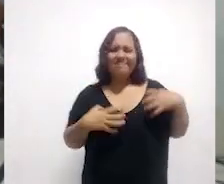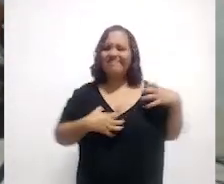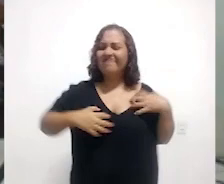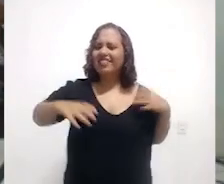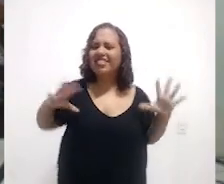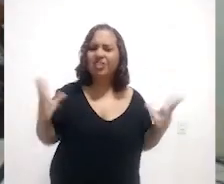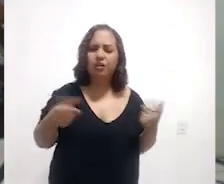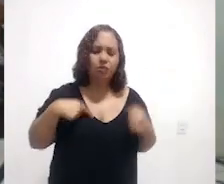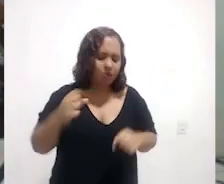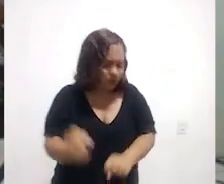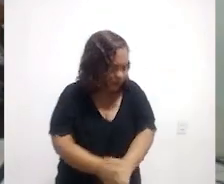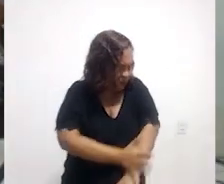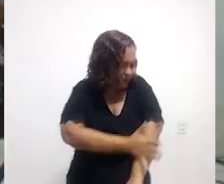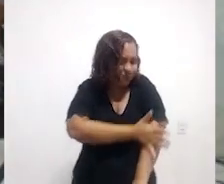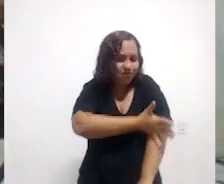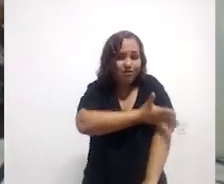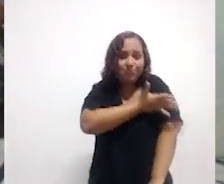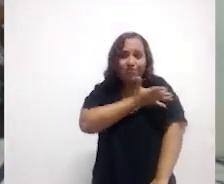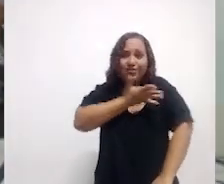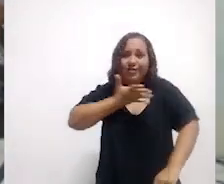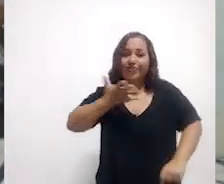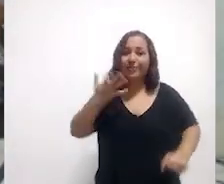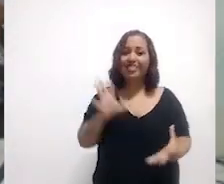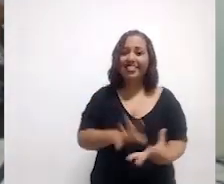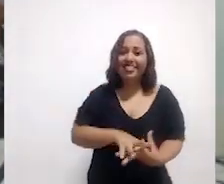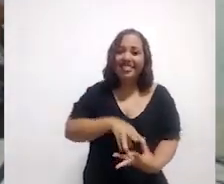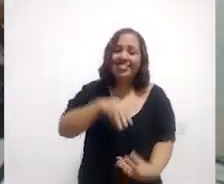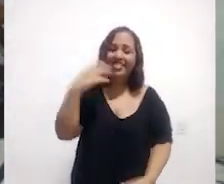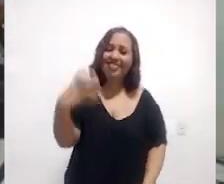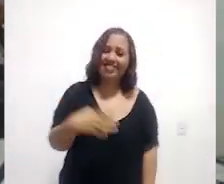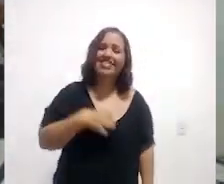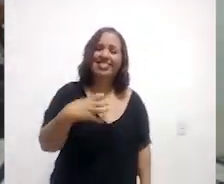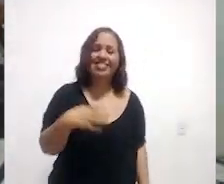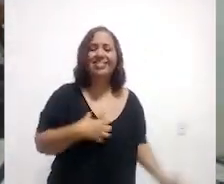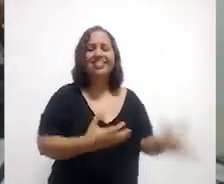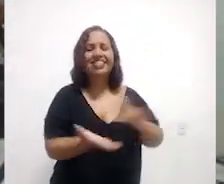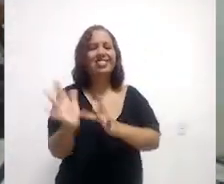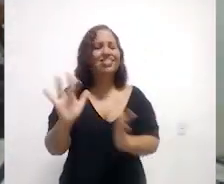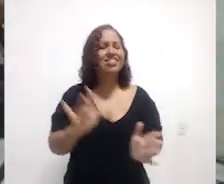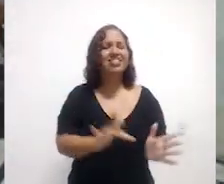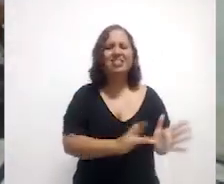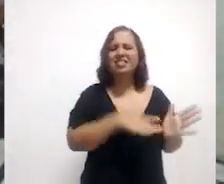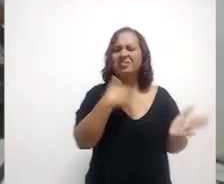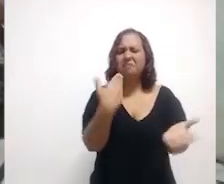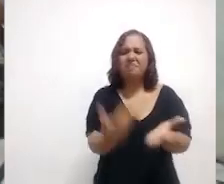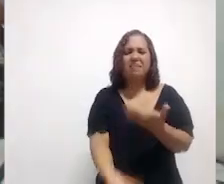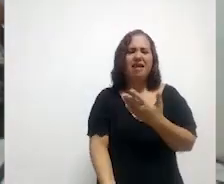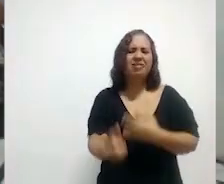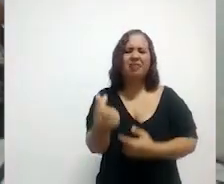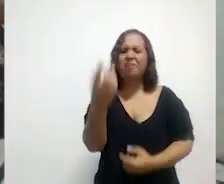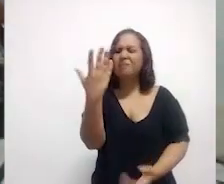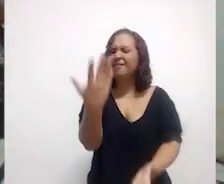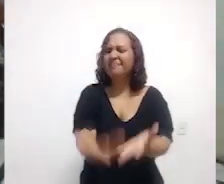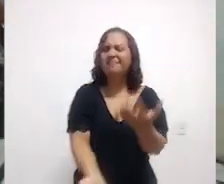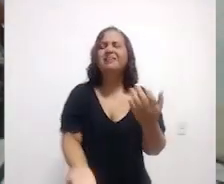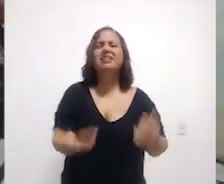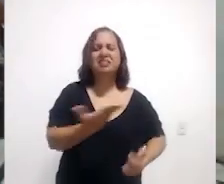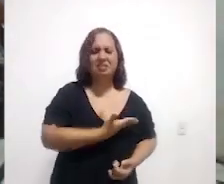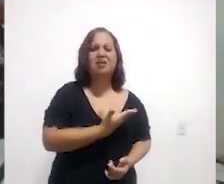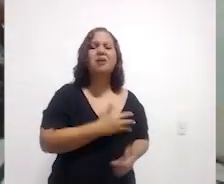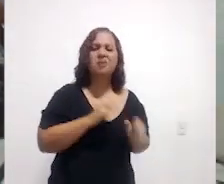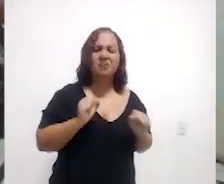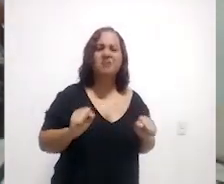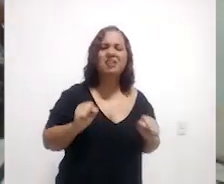causa arrepio na alma e a gente sente. Jesus, que eu perca dinheiro e perca amigos, só não quero